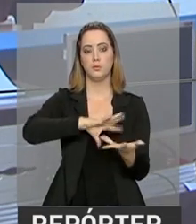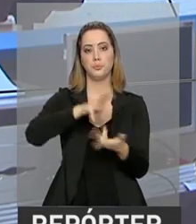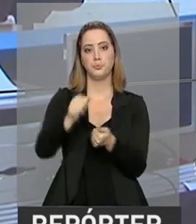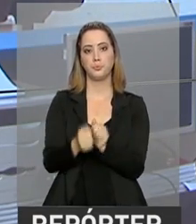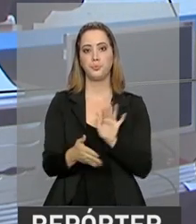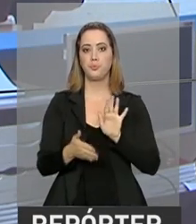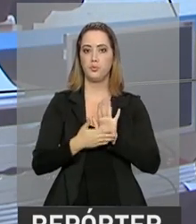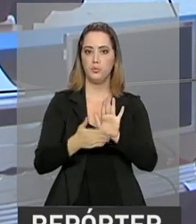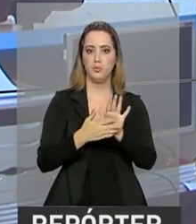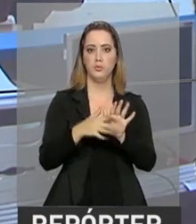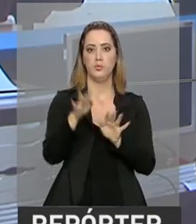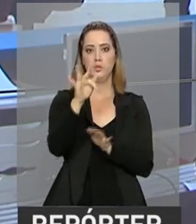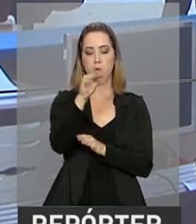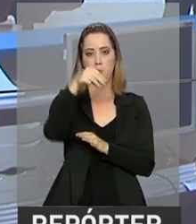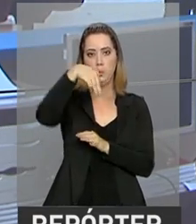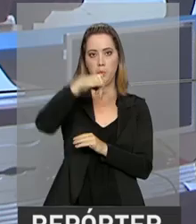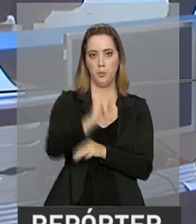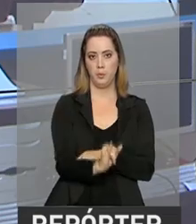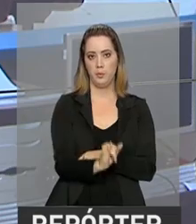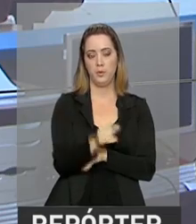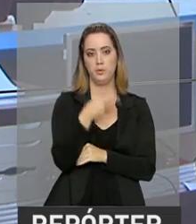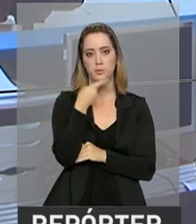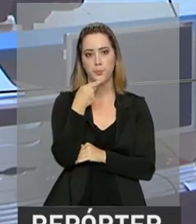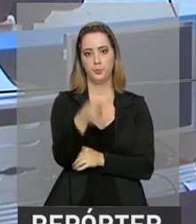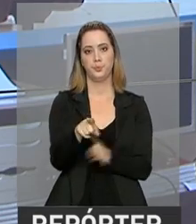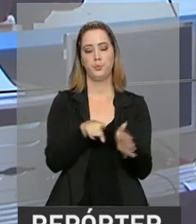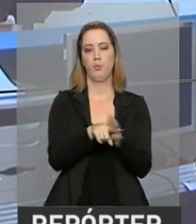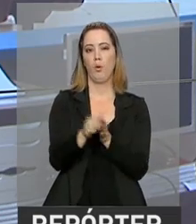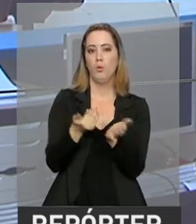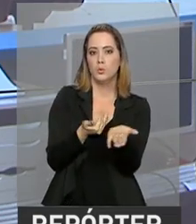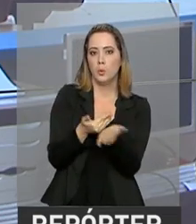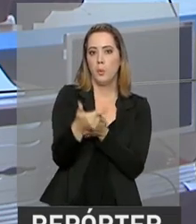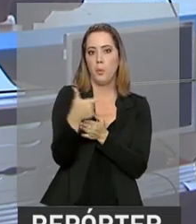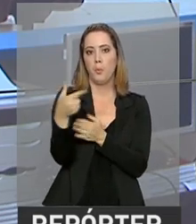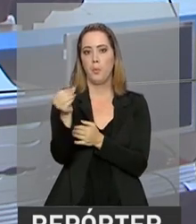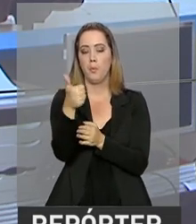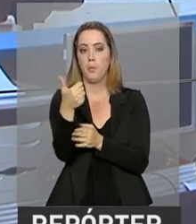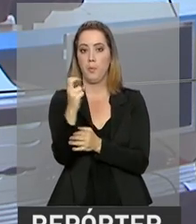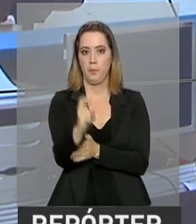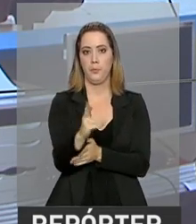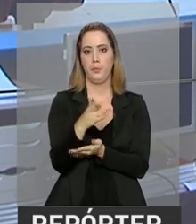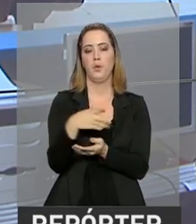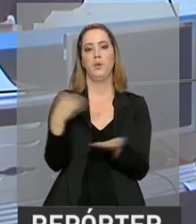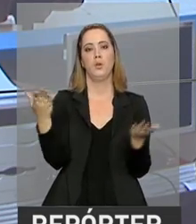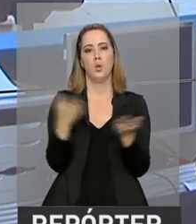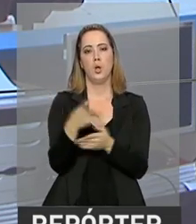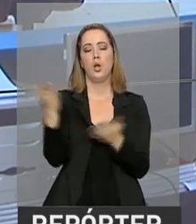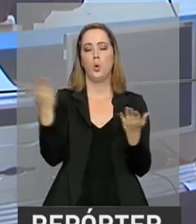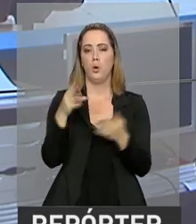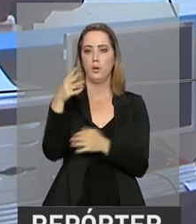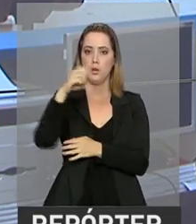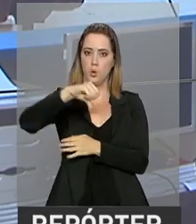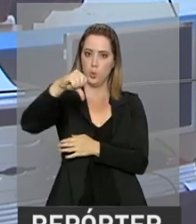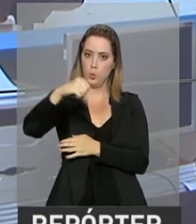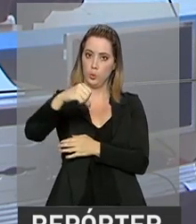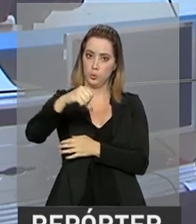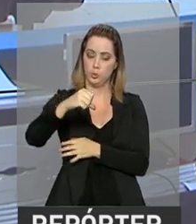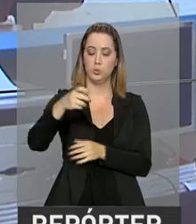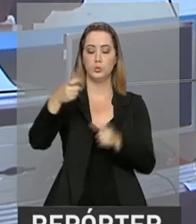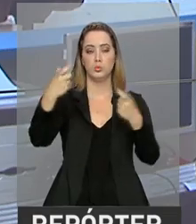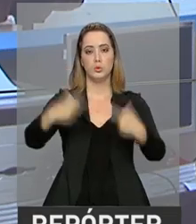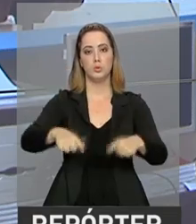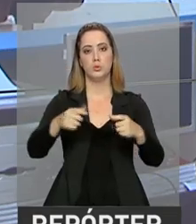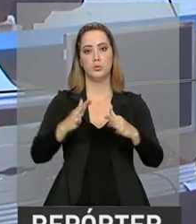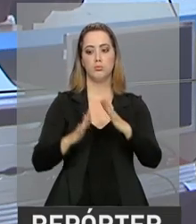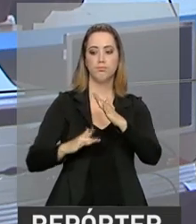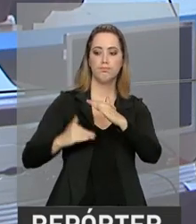do FMI o fundo monetário internacional desde 2015 o Brasil está em nono lugar mas esse cenário Começou a Mudar após